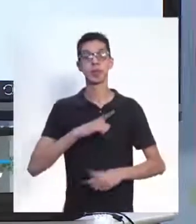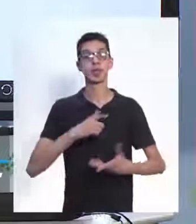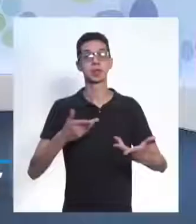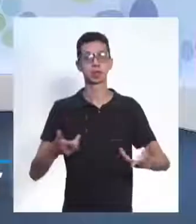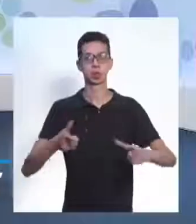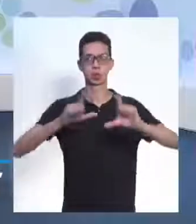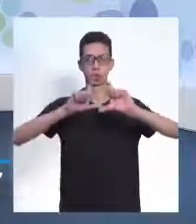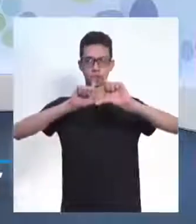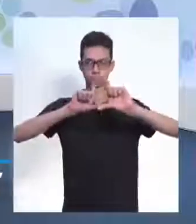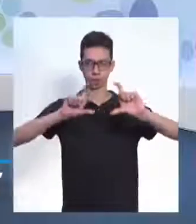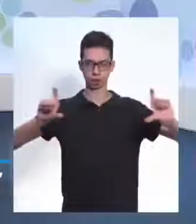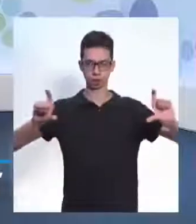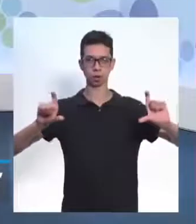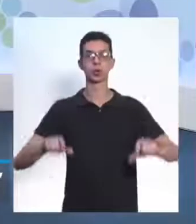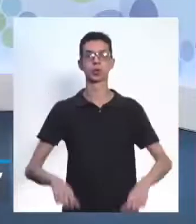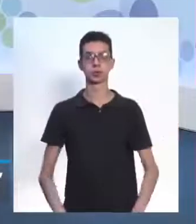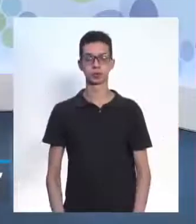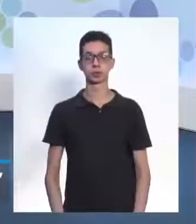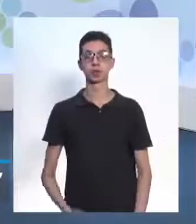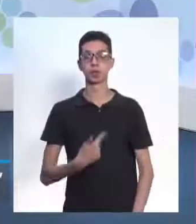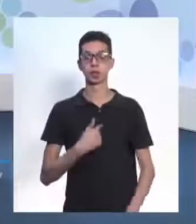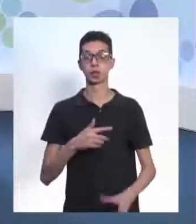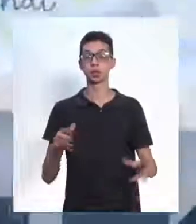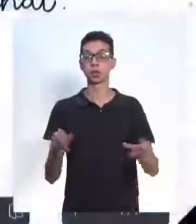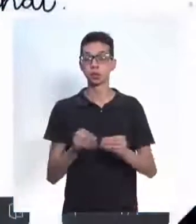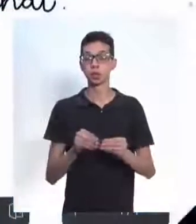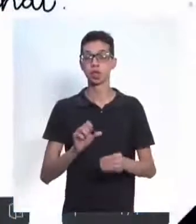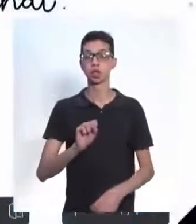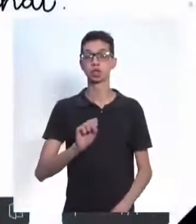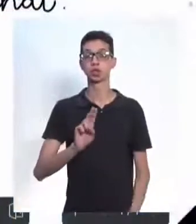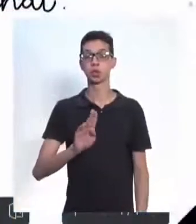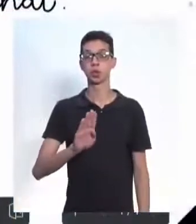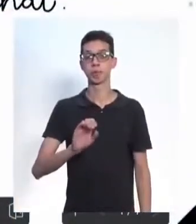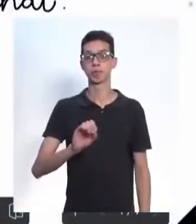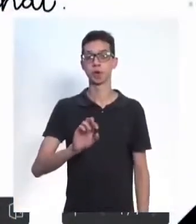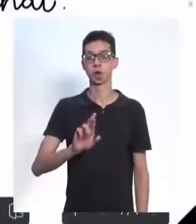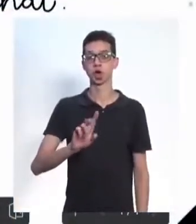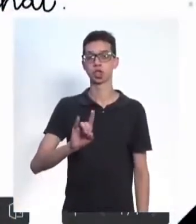oração, vou abreviar, subordinada,